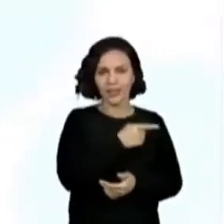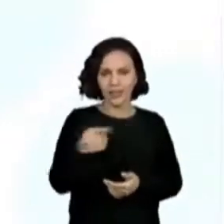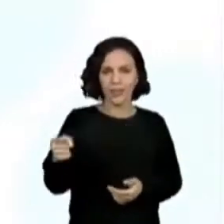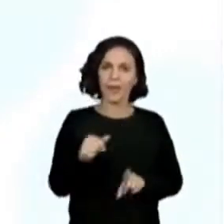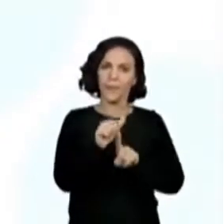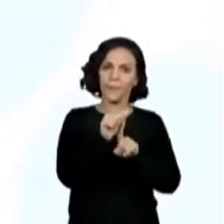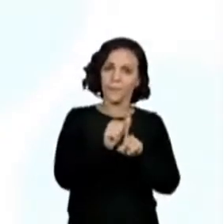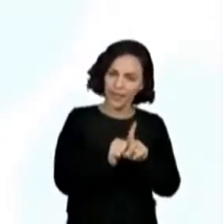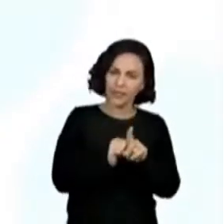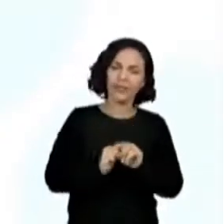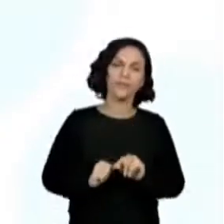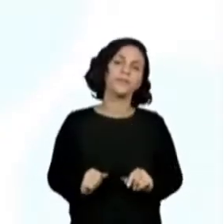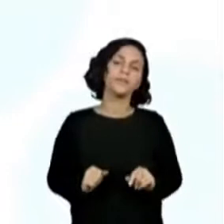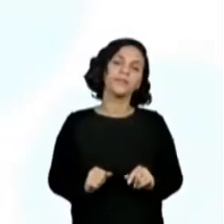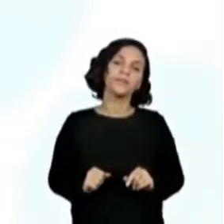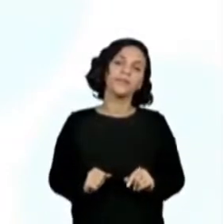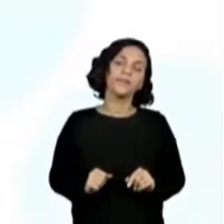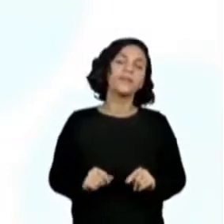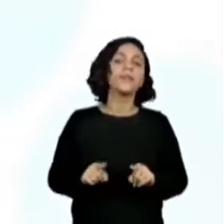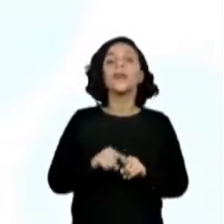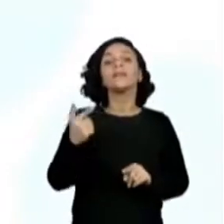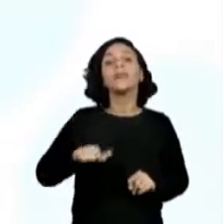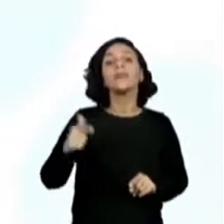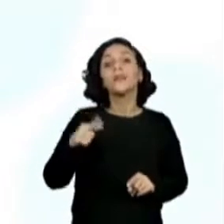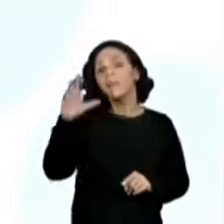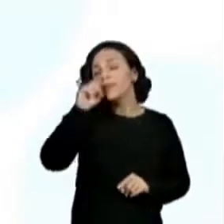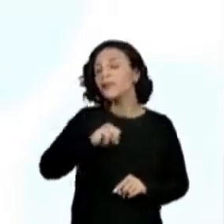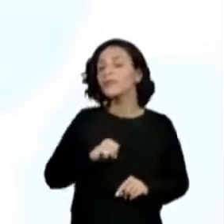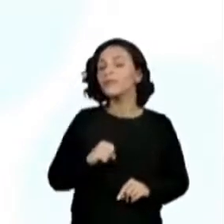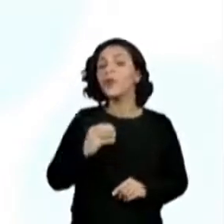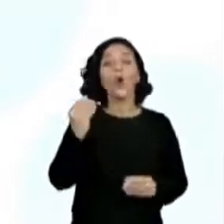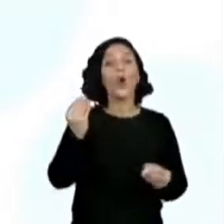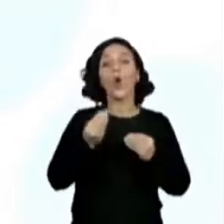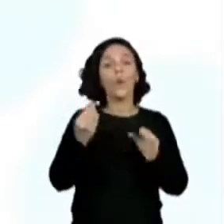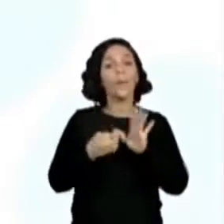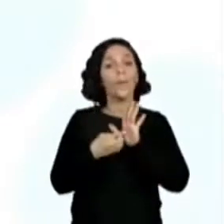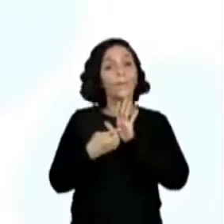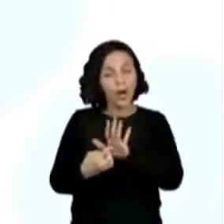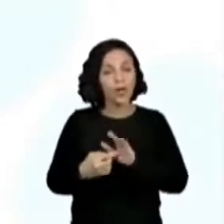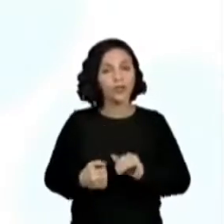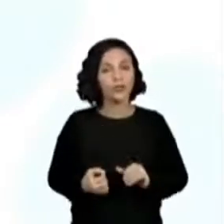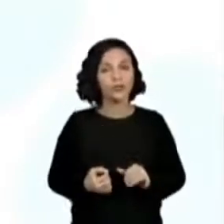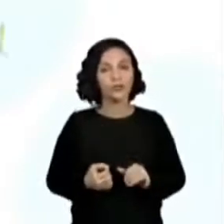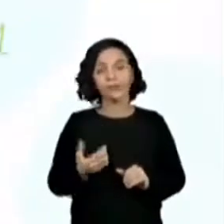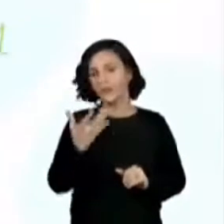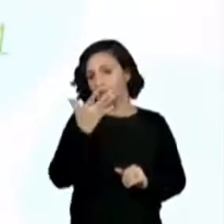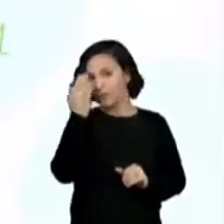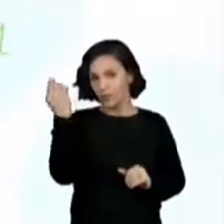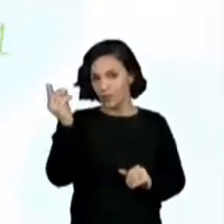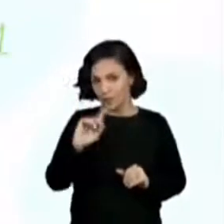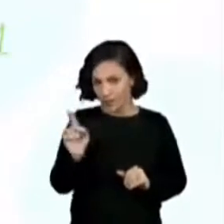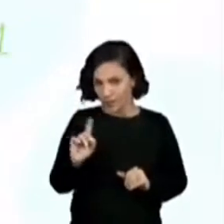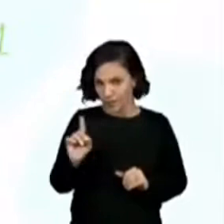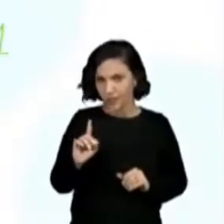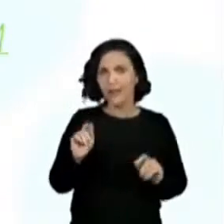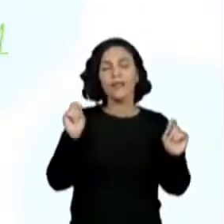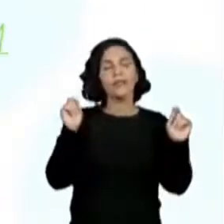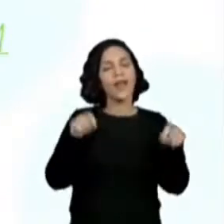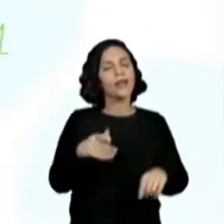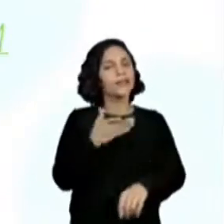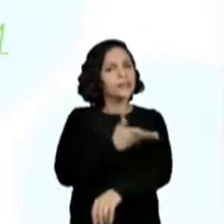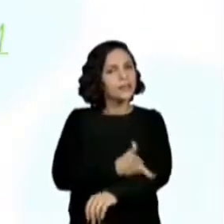vimos o mês, vimos que mais? Como representar isso? Não esqueçam, tudo que a gente viu dá